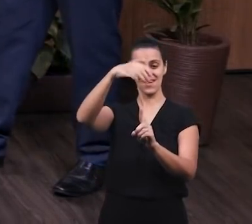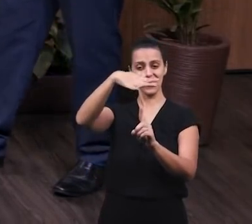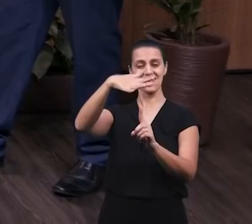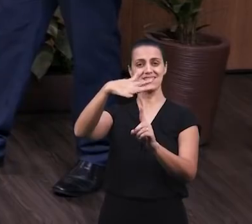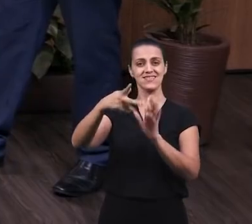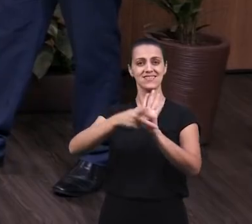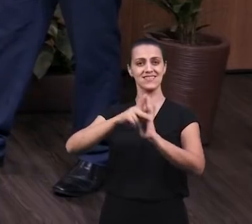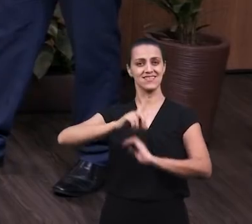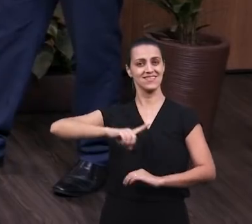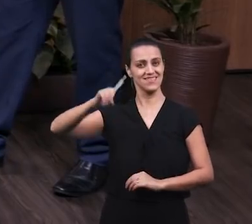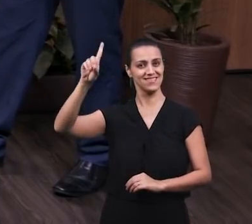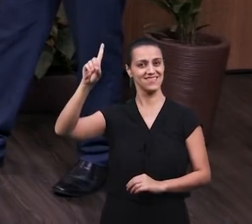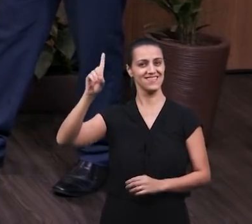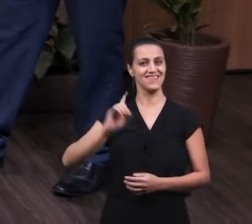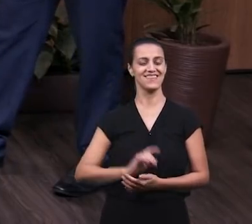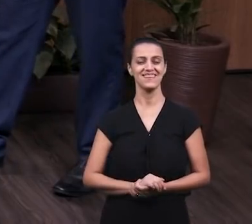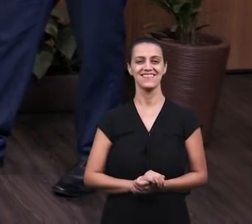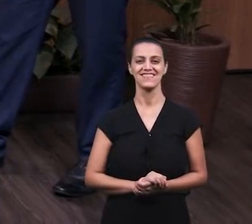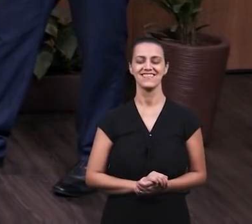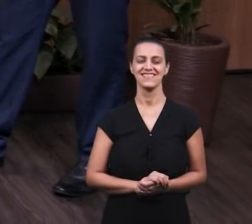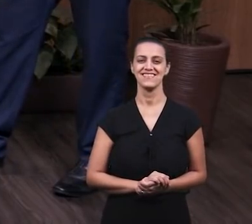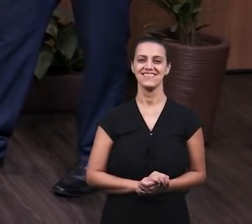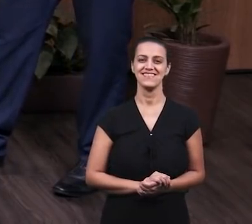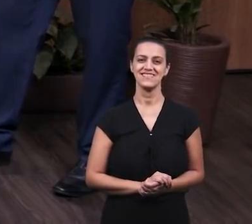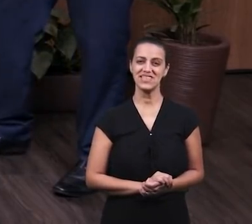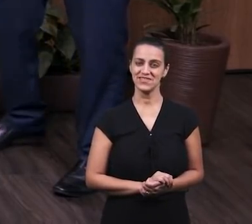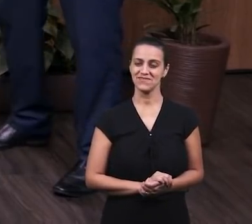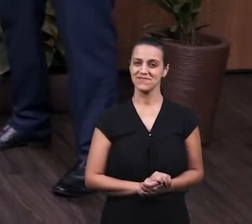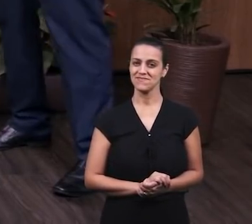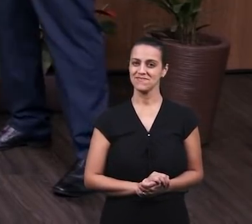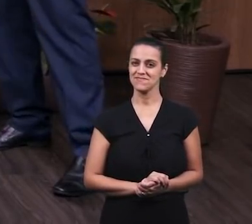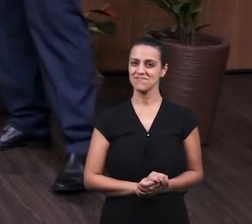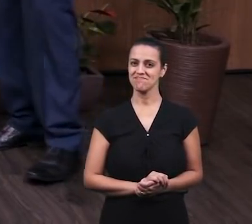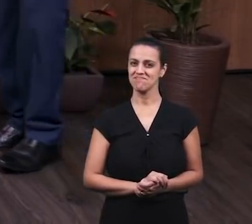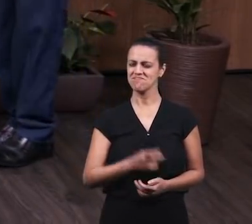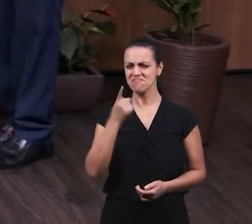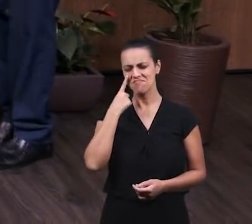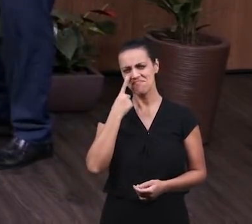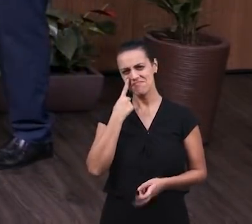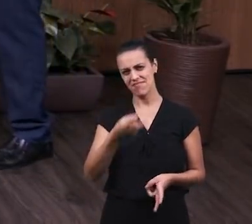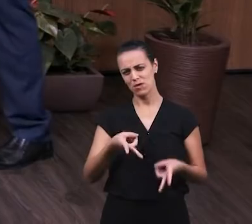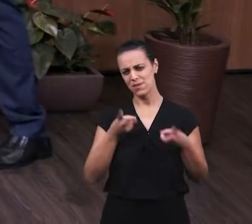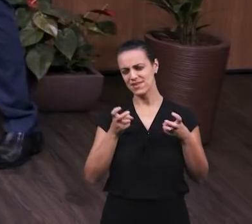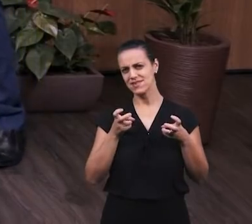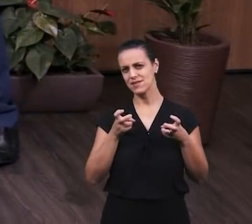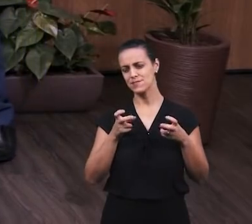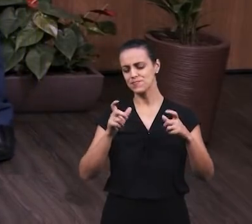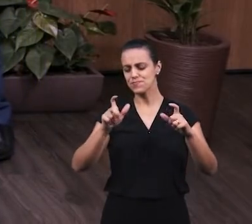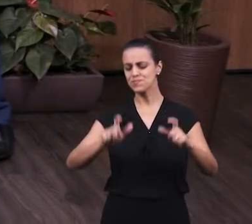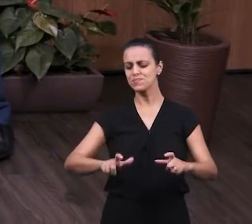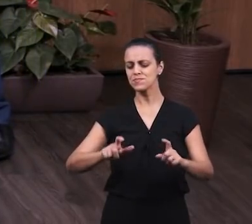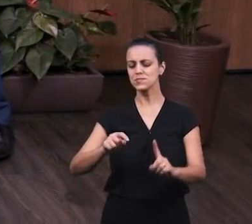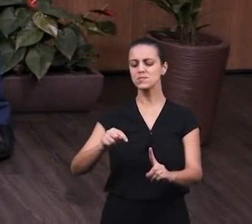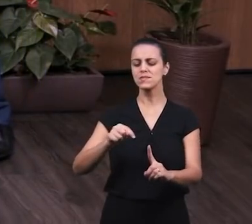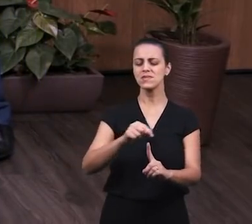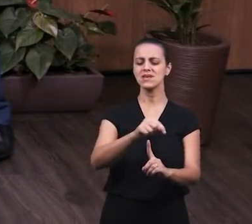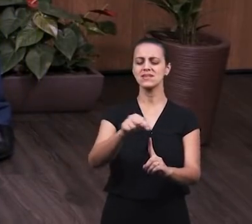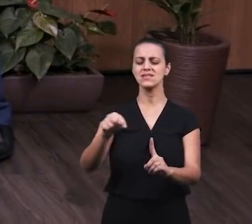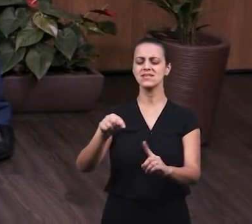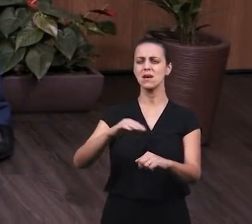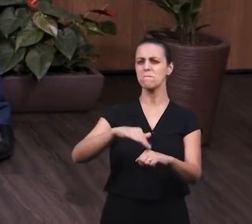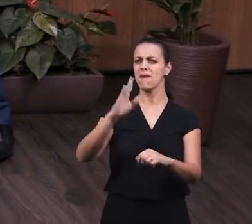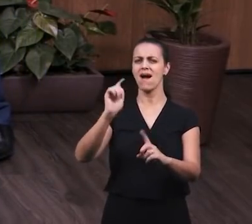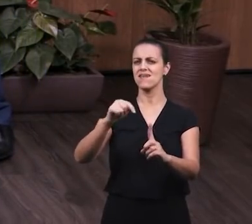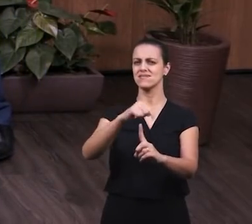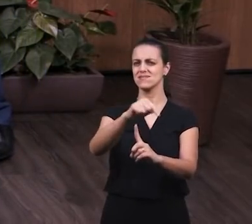Deus, essa dádiva, esse favor de Deus. E aqui, percebam, no Santo dos Santos, esse